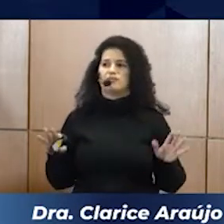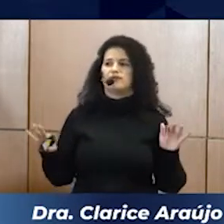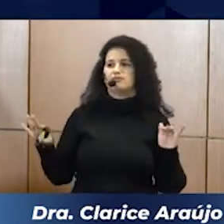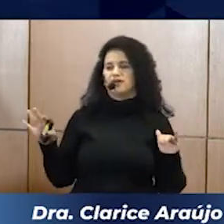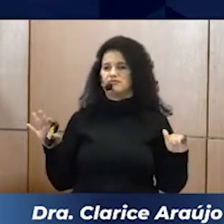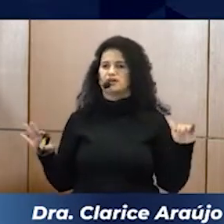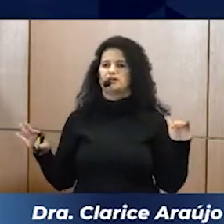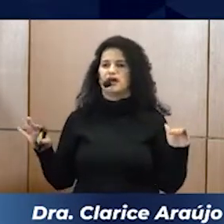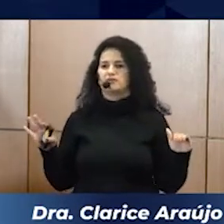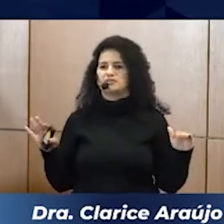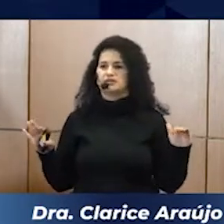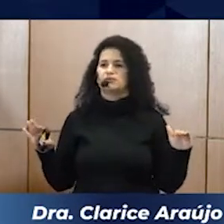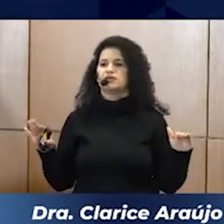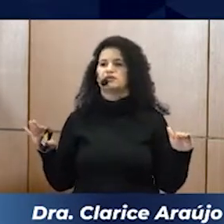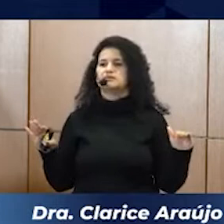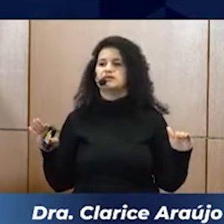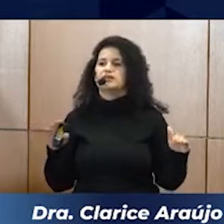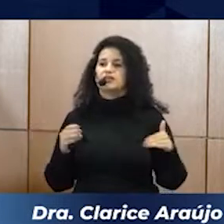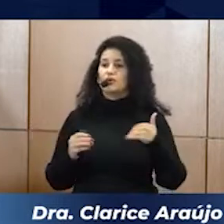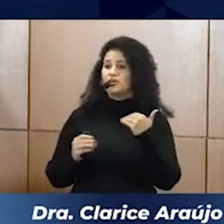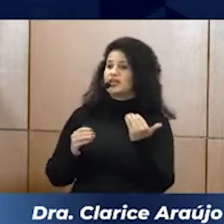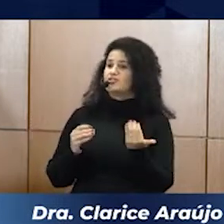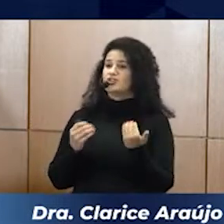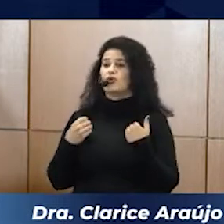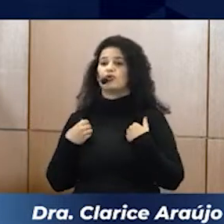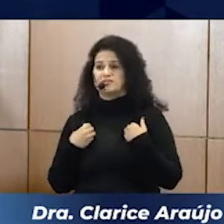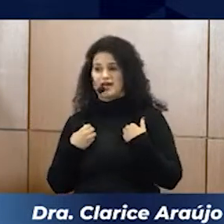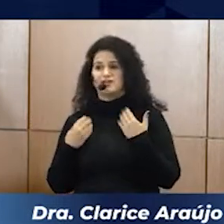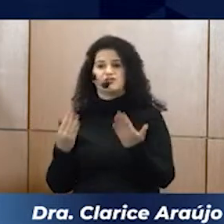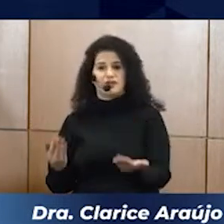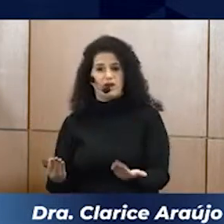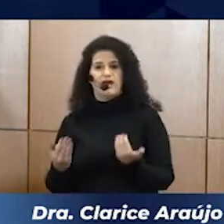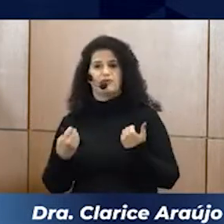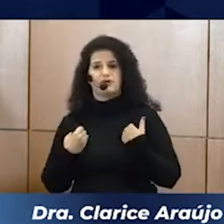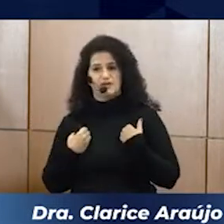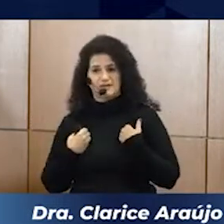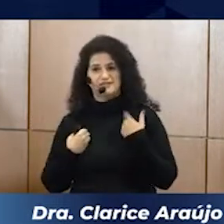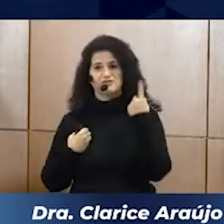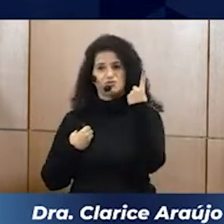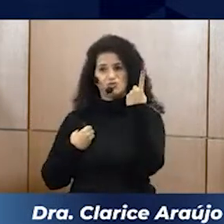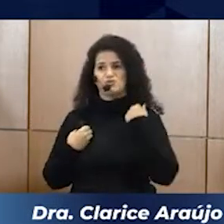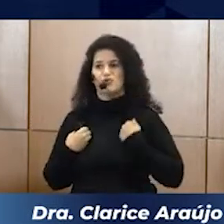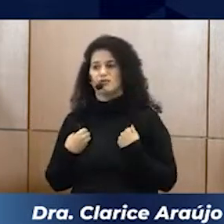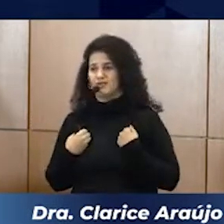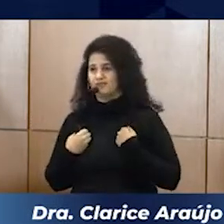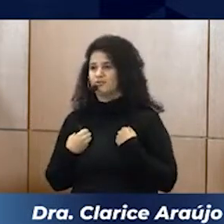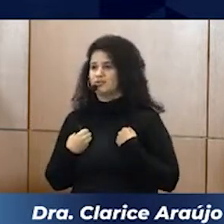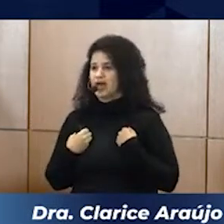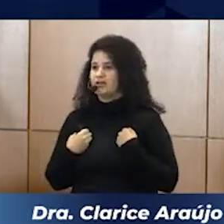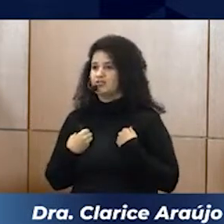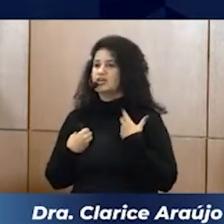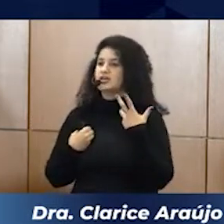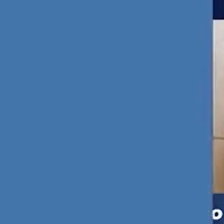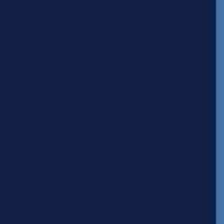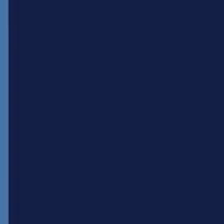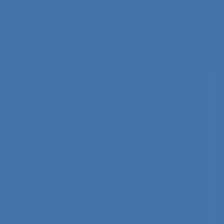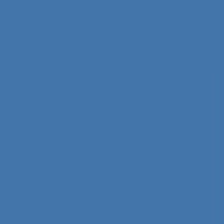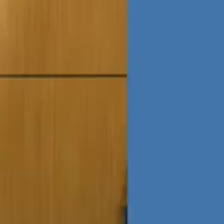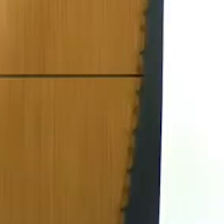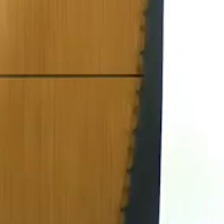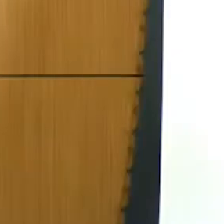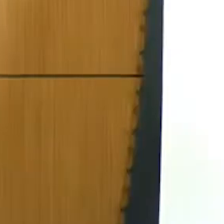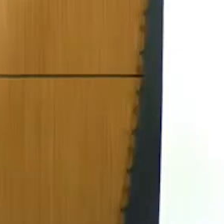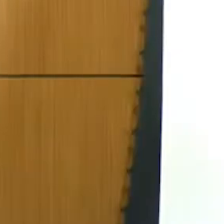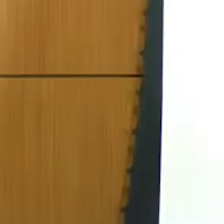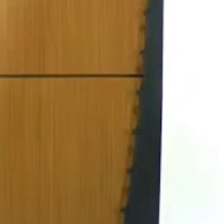que eu estava meio navegando em águas tranquilas? Então, eu entendi que eu gostaria de trabalhar com crianças no último ano da faculdade e resolvi